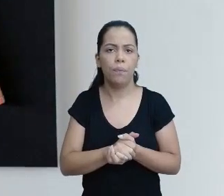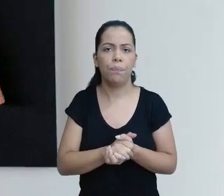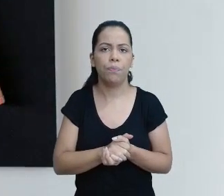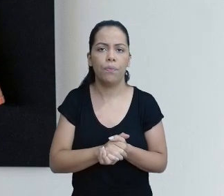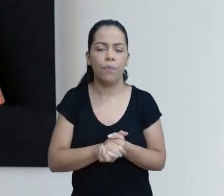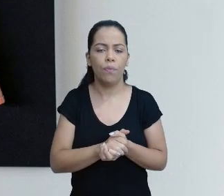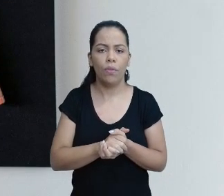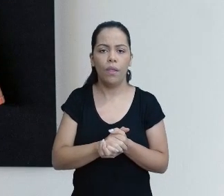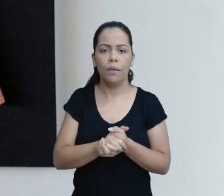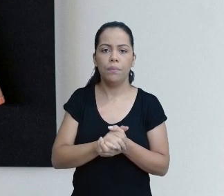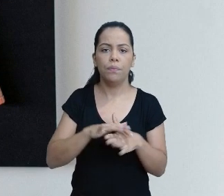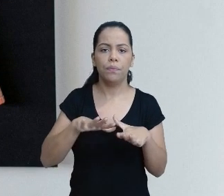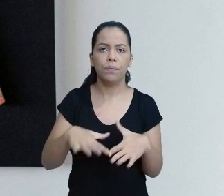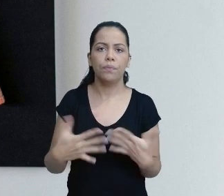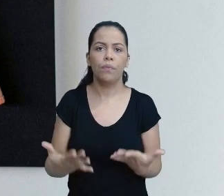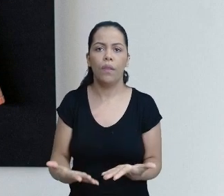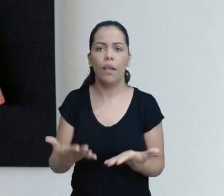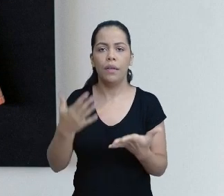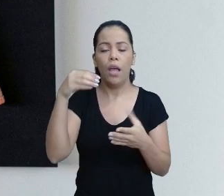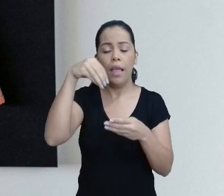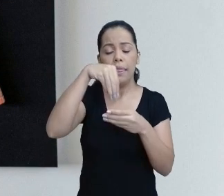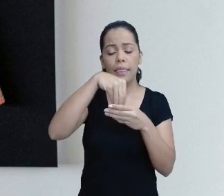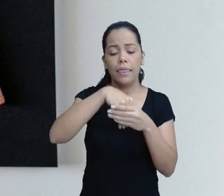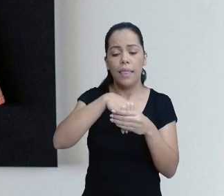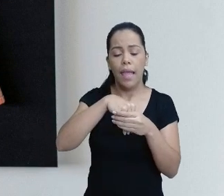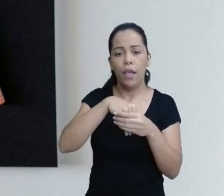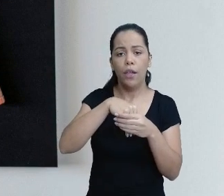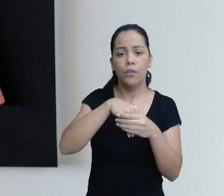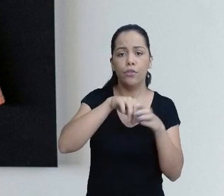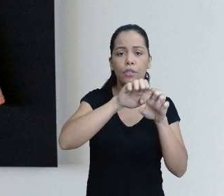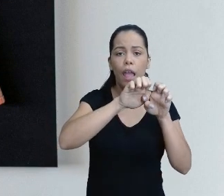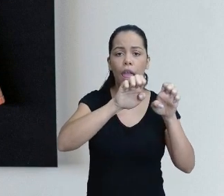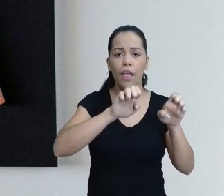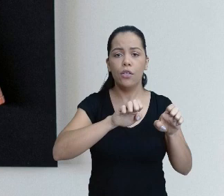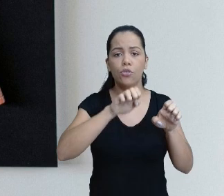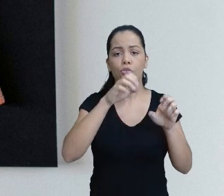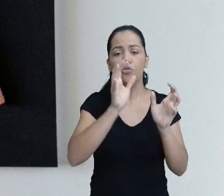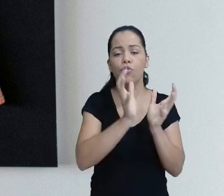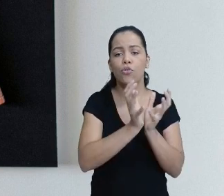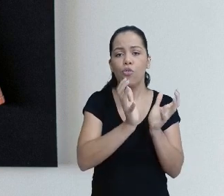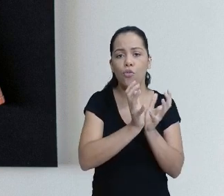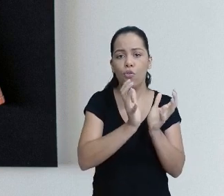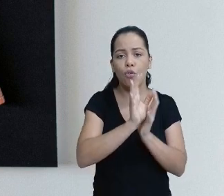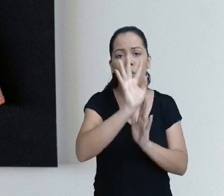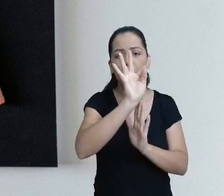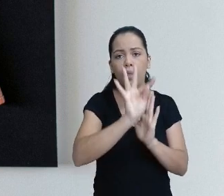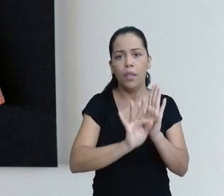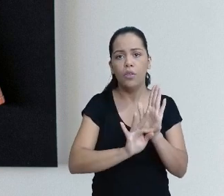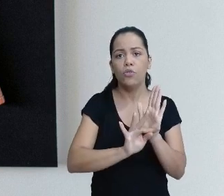são classificações existentes dentro dos modelos pré-definidos de agrupamentos textuais.